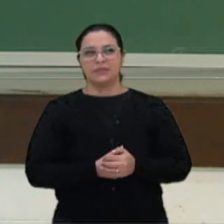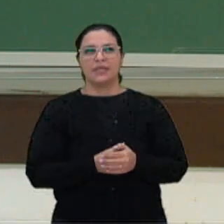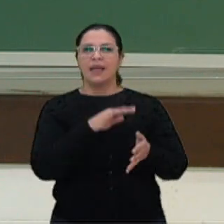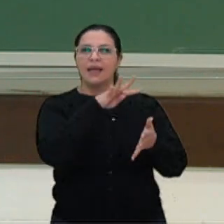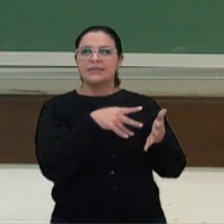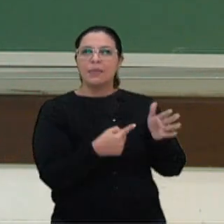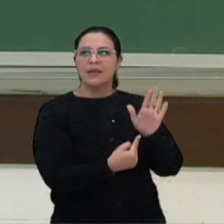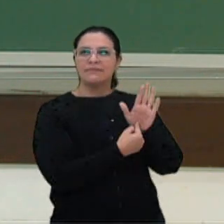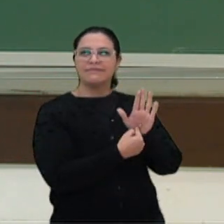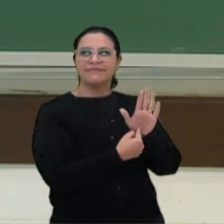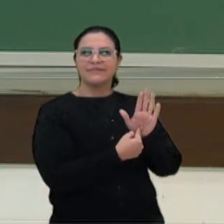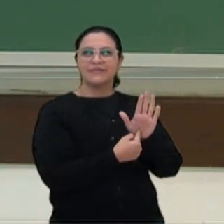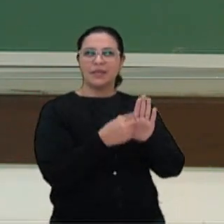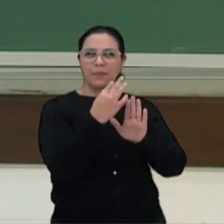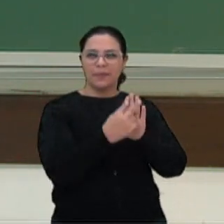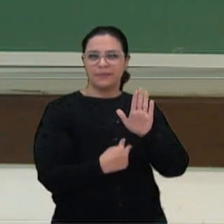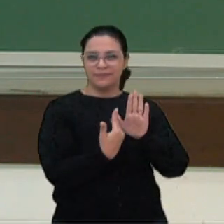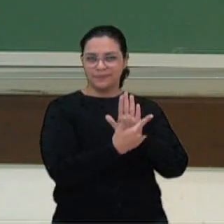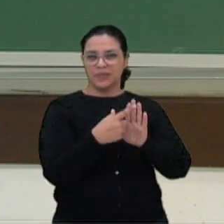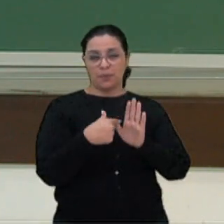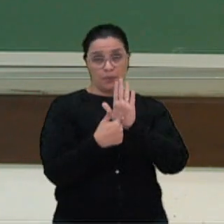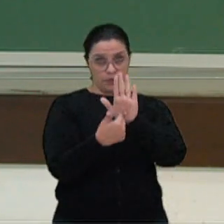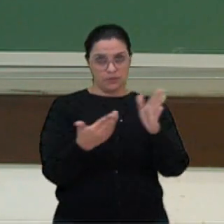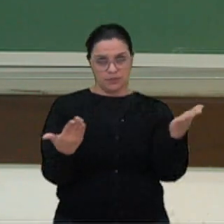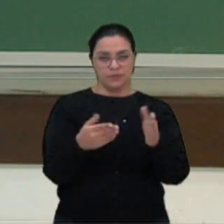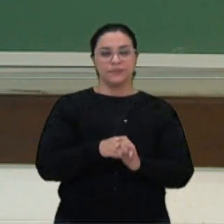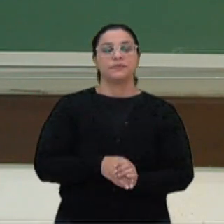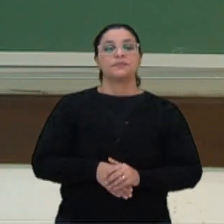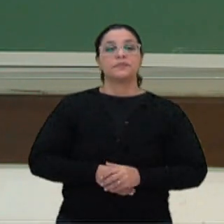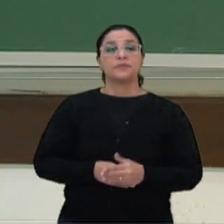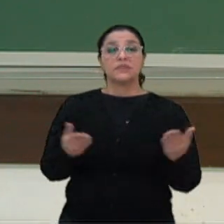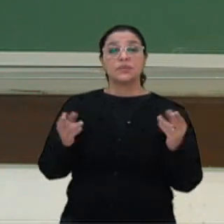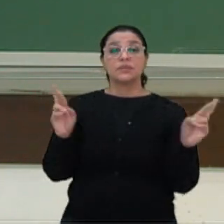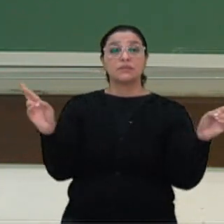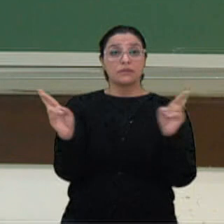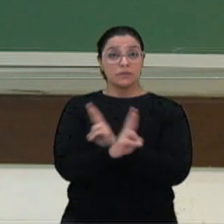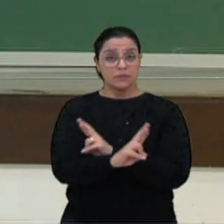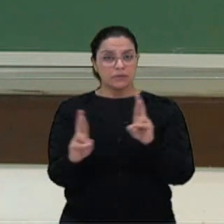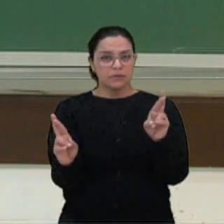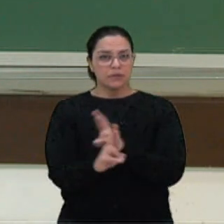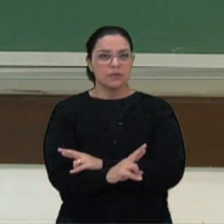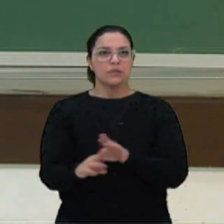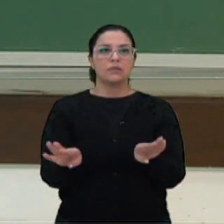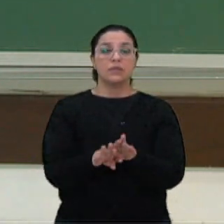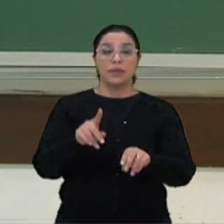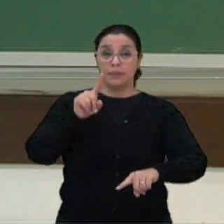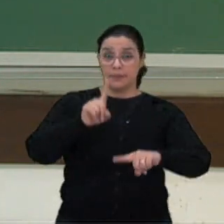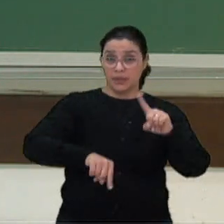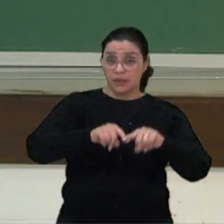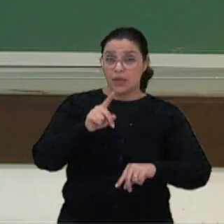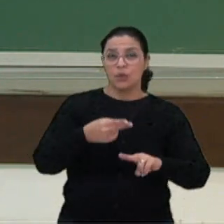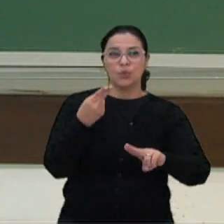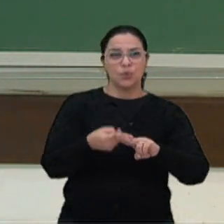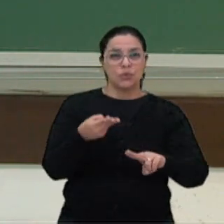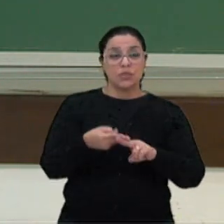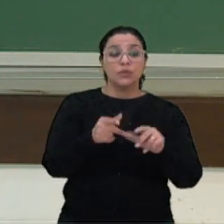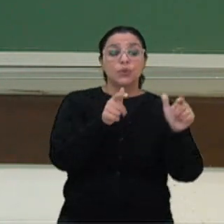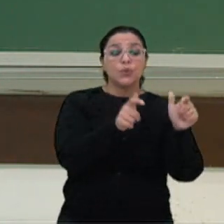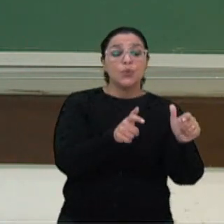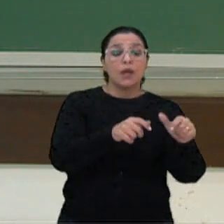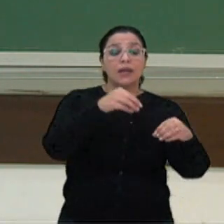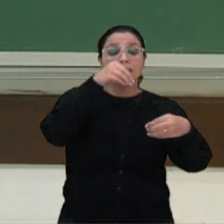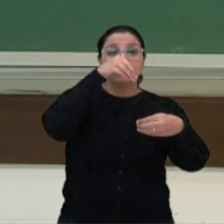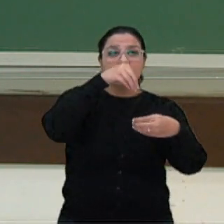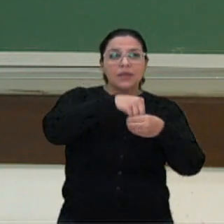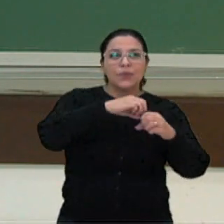são exemplos ali de matéria-prima. E a ideia da relação de matérias-primas com a localização da